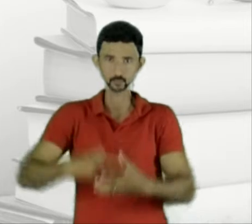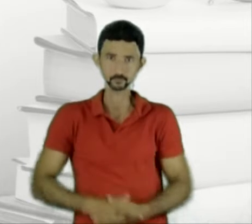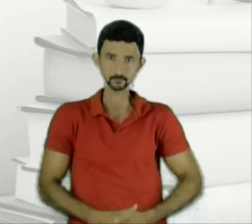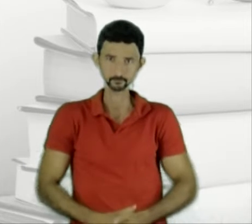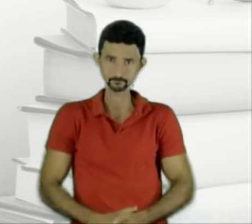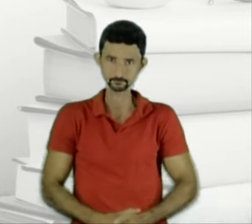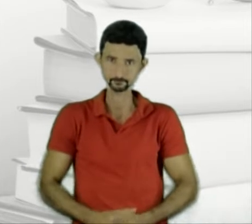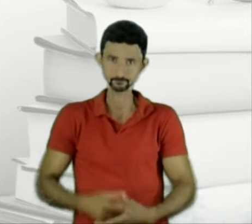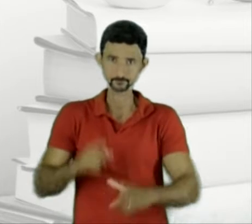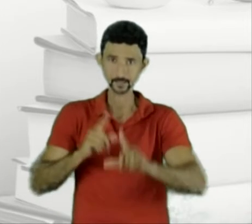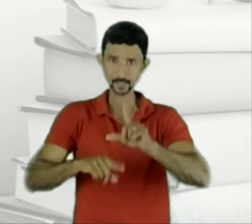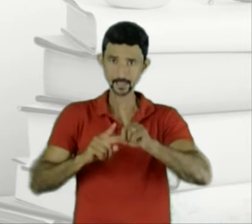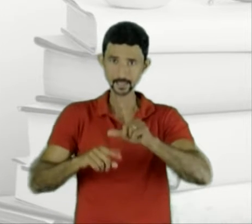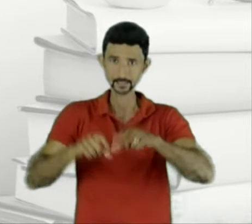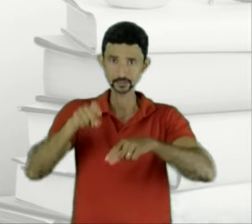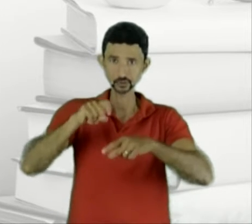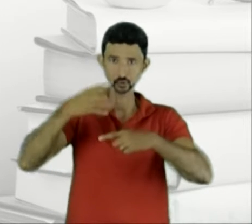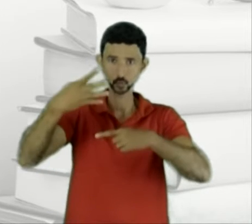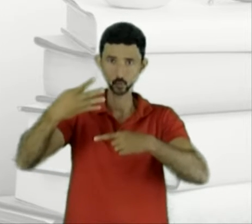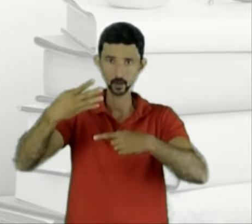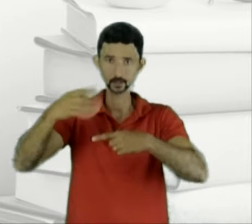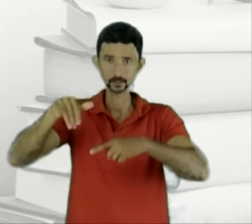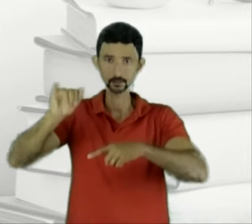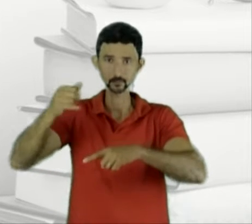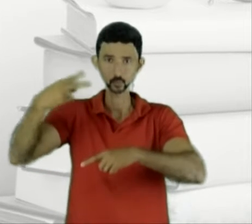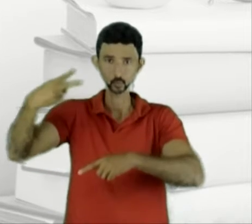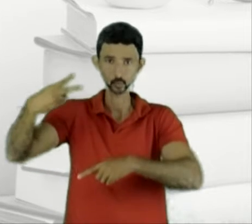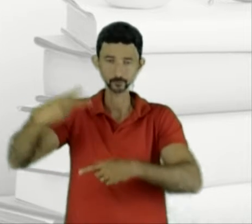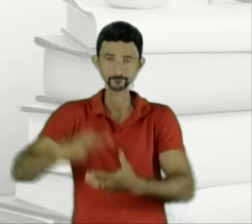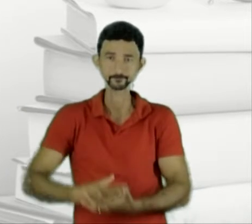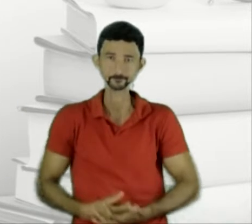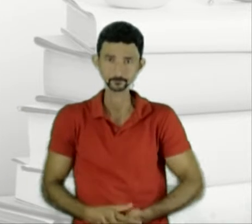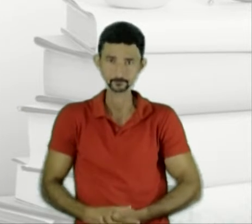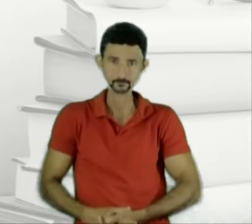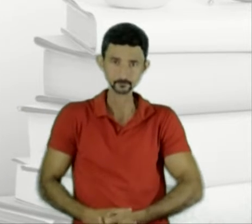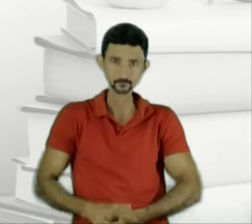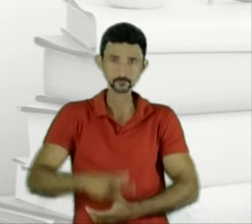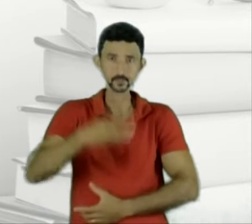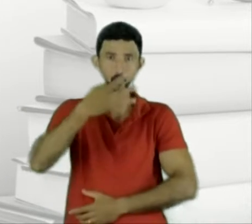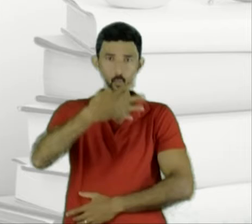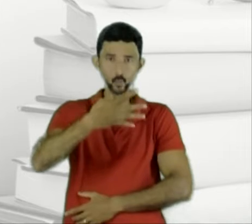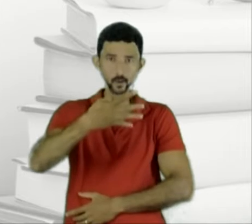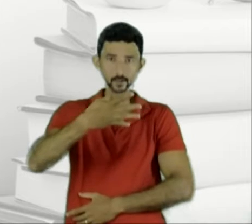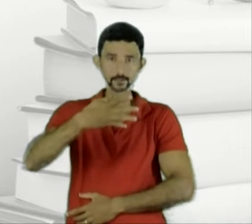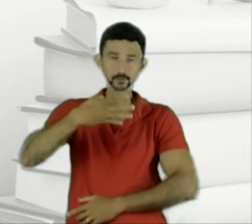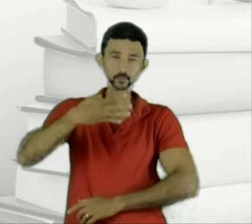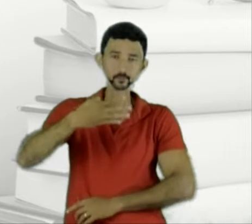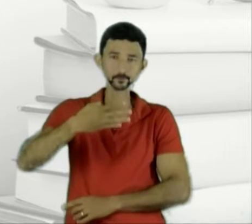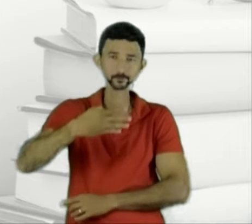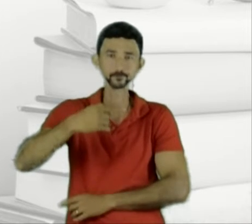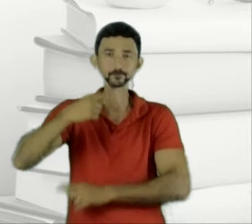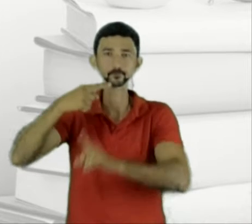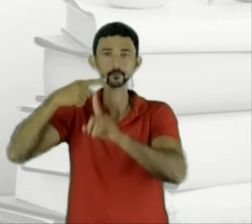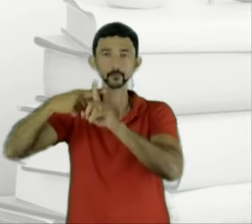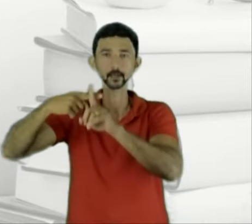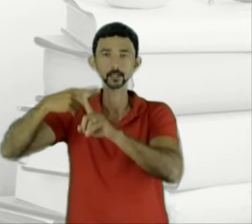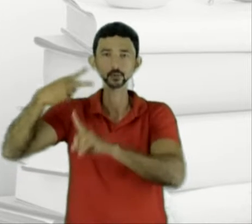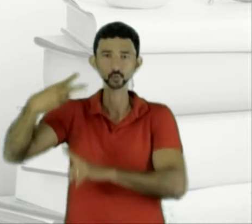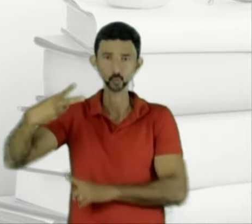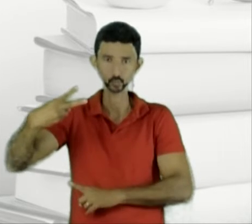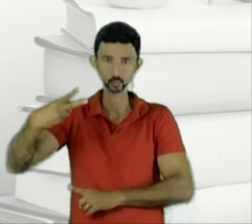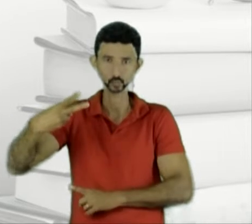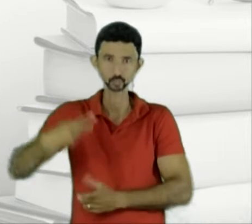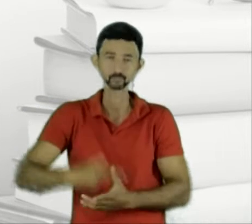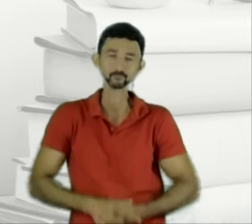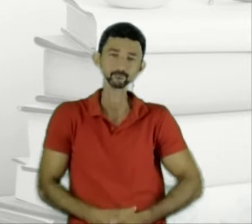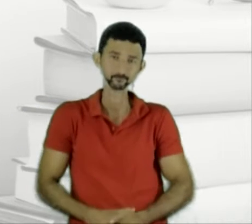parte literal é x à quarta y ao quadrado, 4 é o expoente do x, 2 é o expoente do